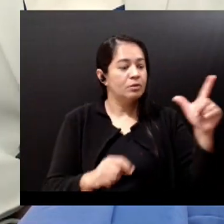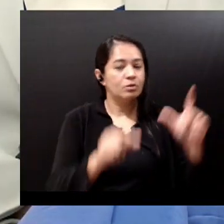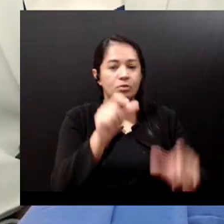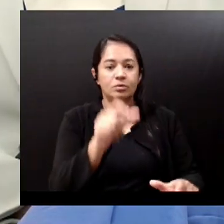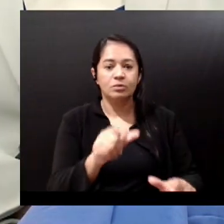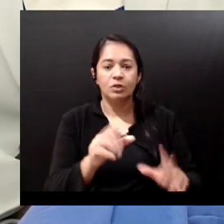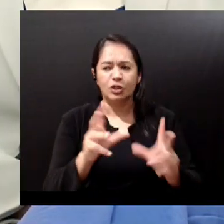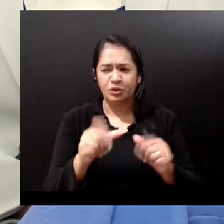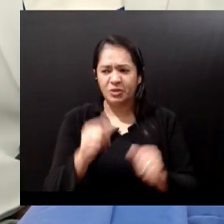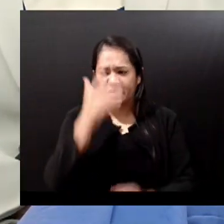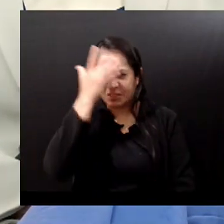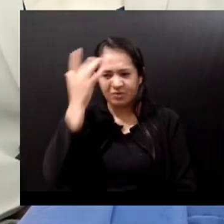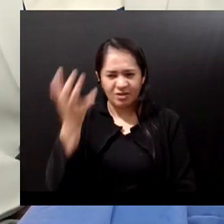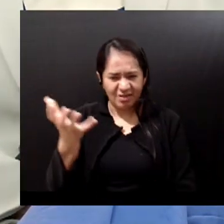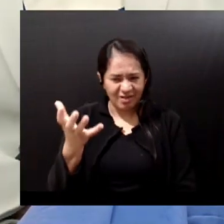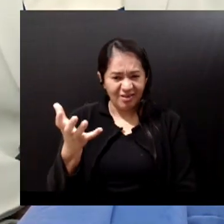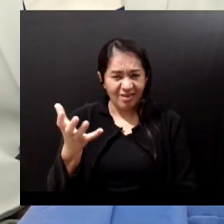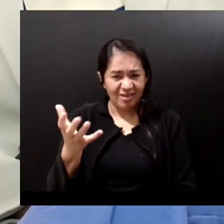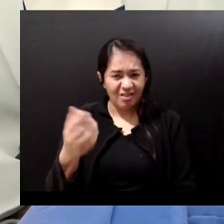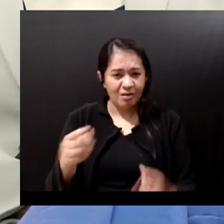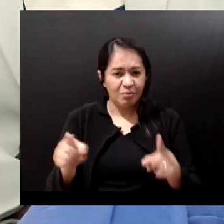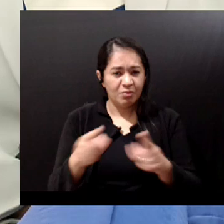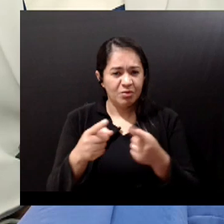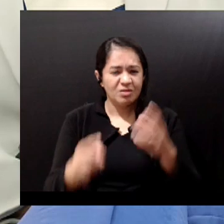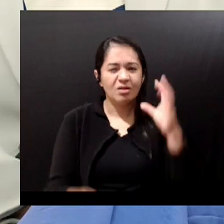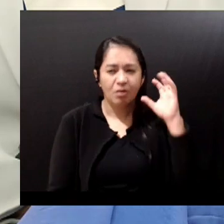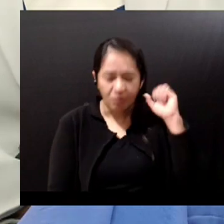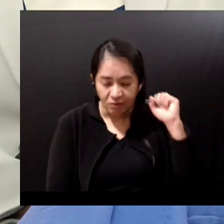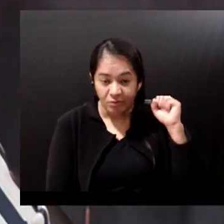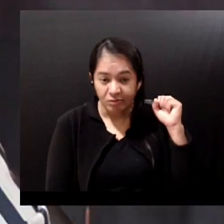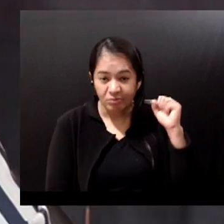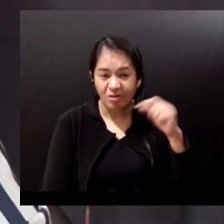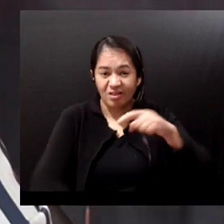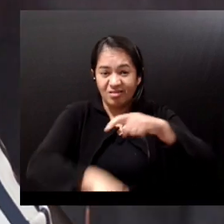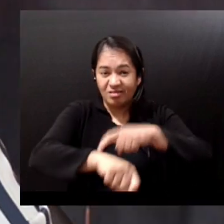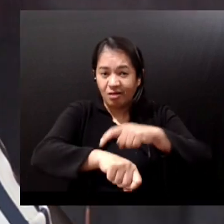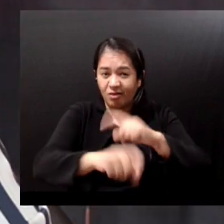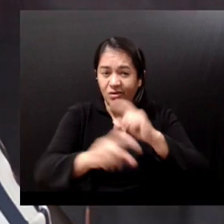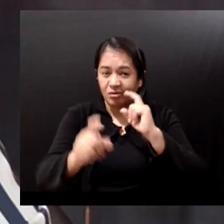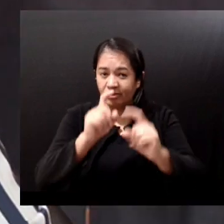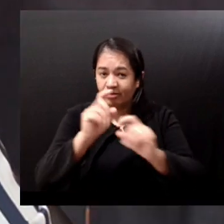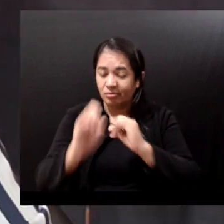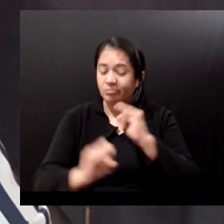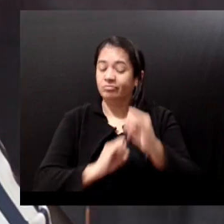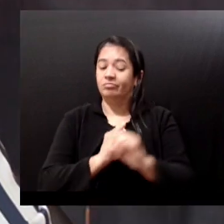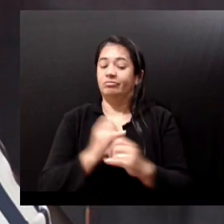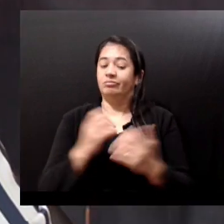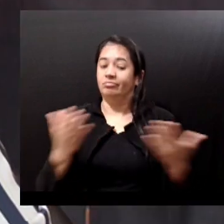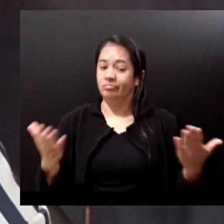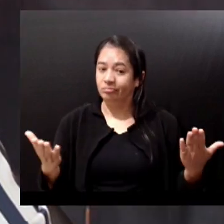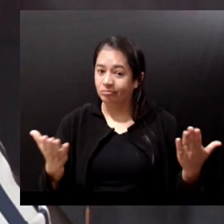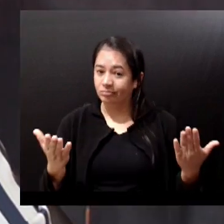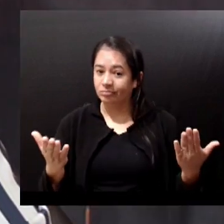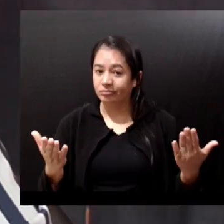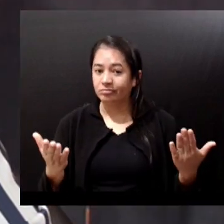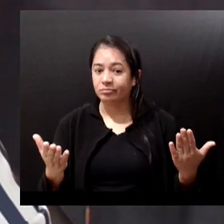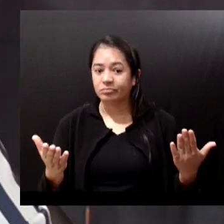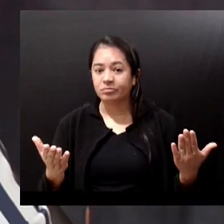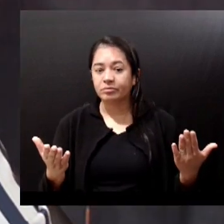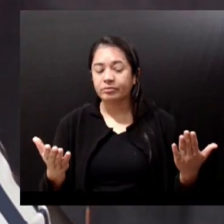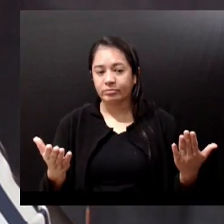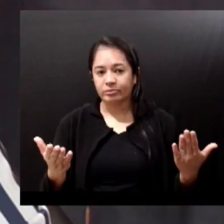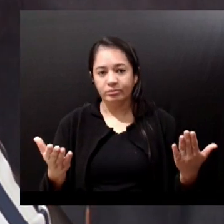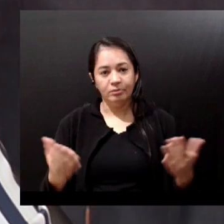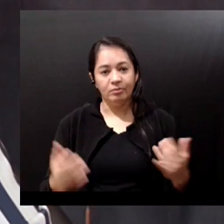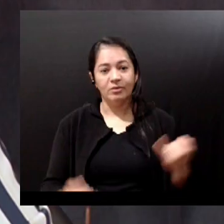uma musiquinha de fundo ali, né, numa reunião online, que seja, né? Então, assim, é importante pensar nisso